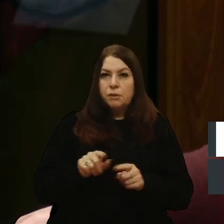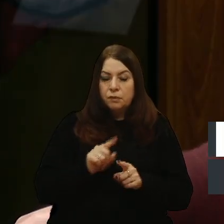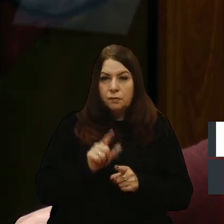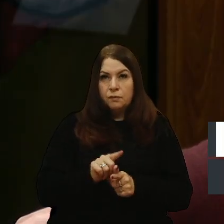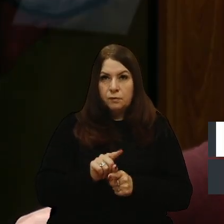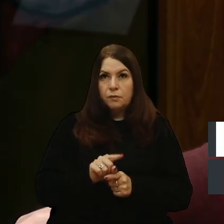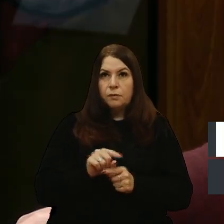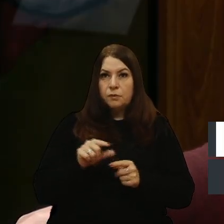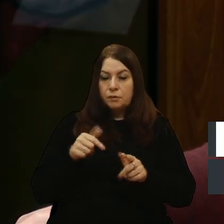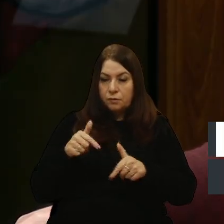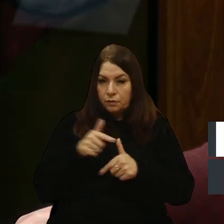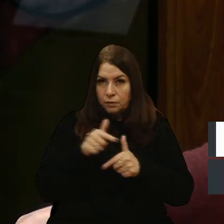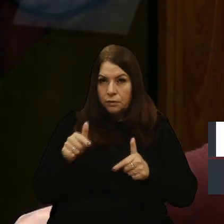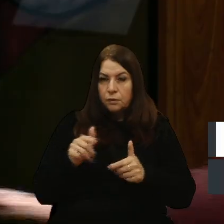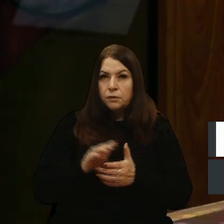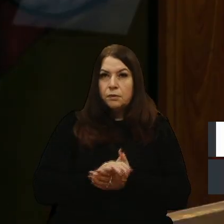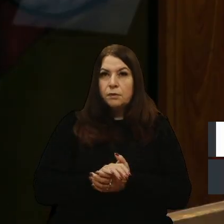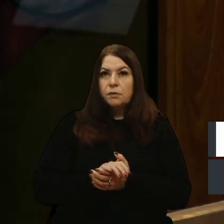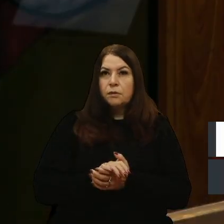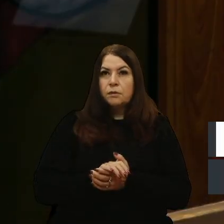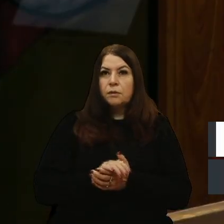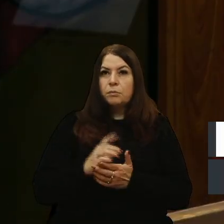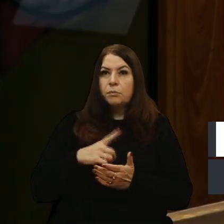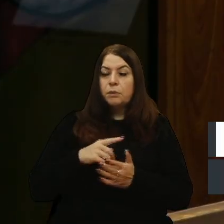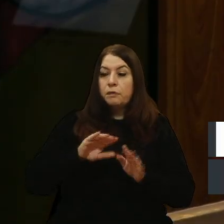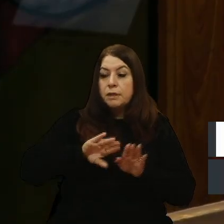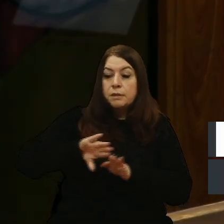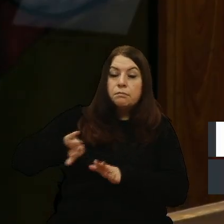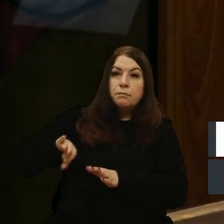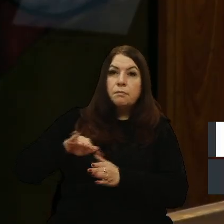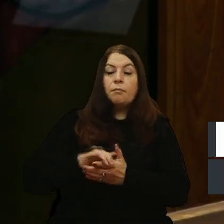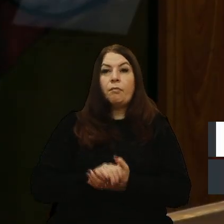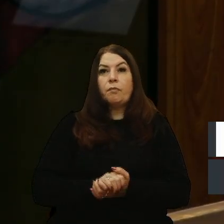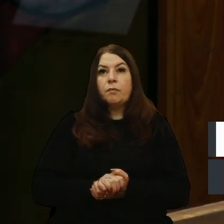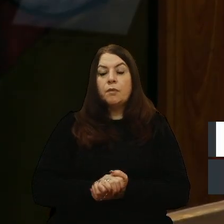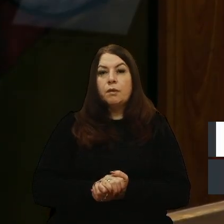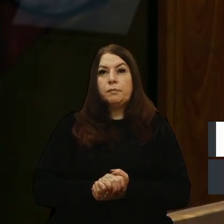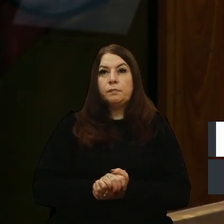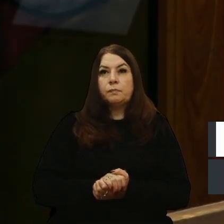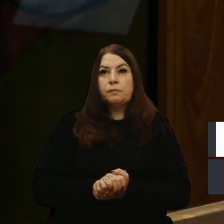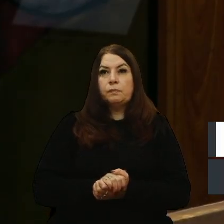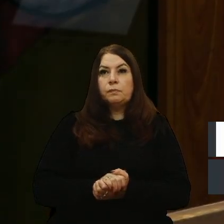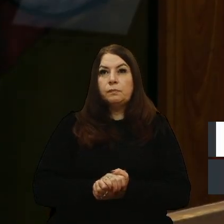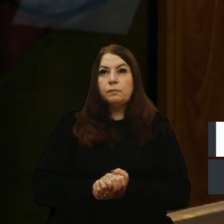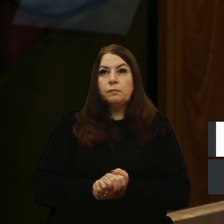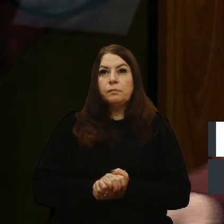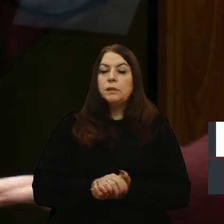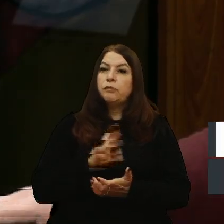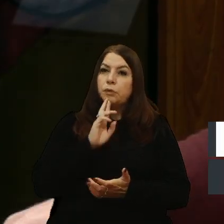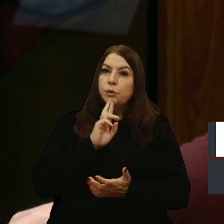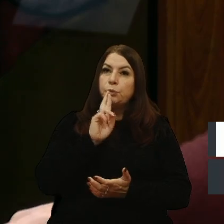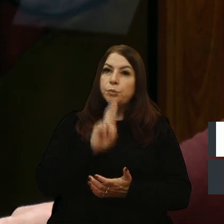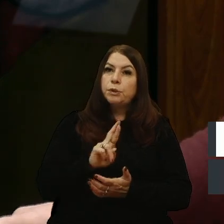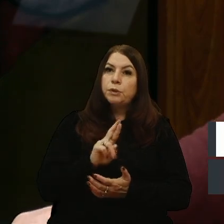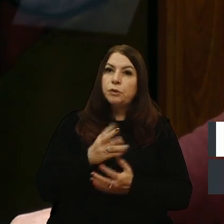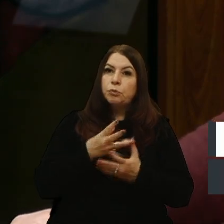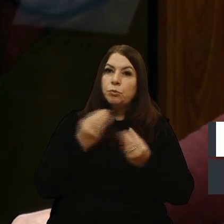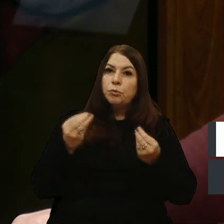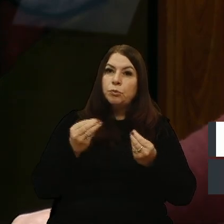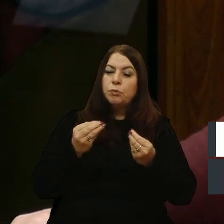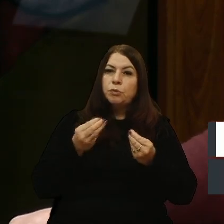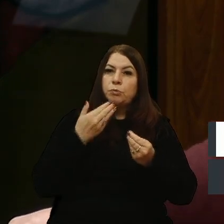outros serviços, para ficar separado, para ficar respondendo à enxurrada